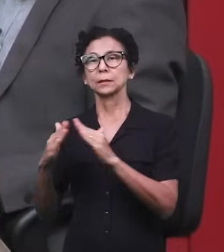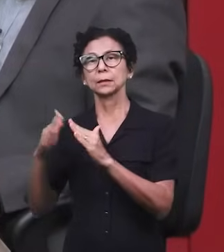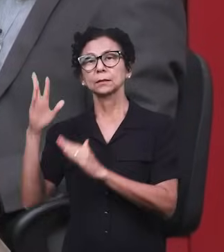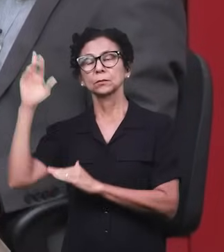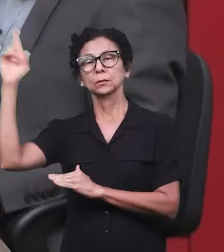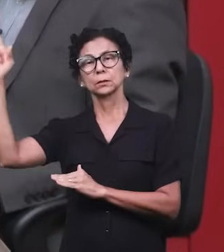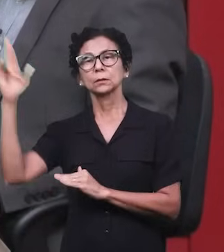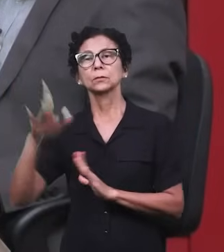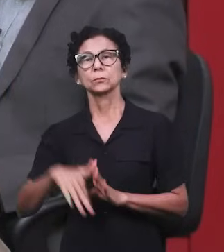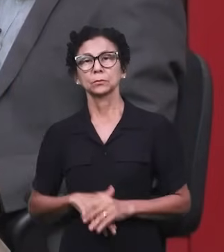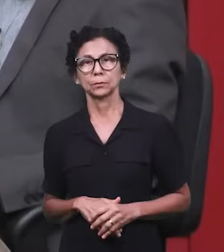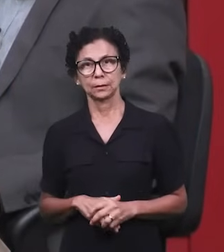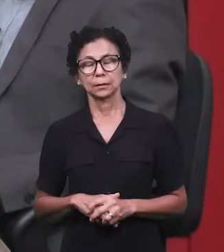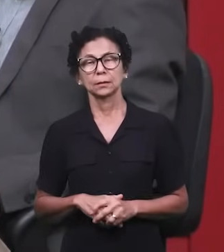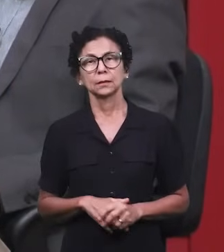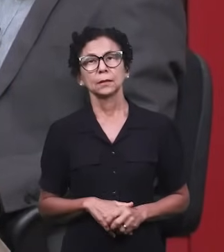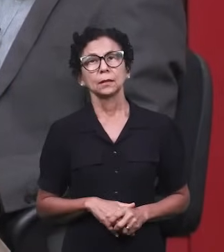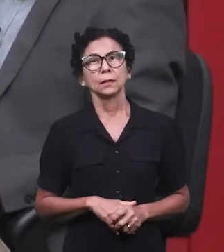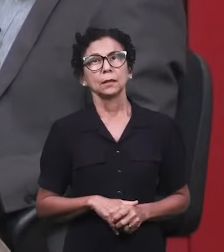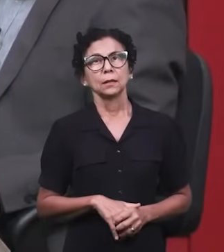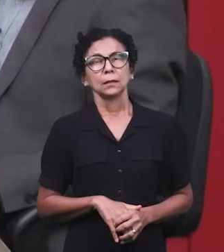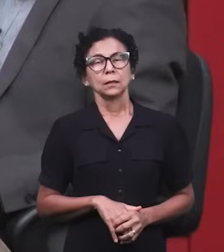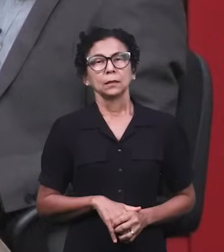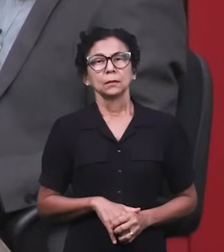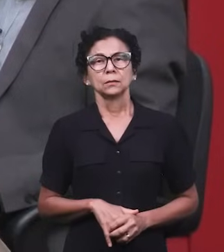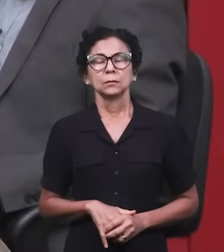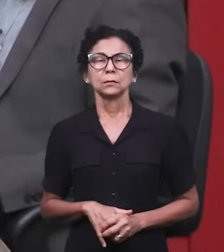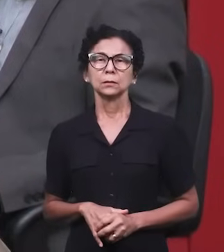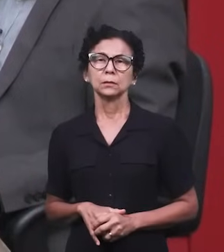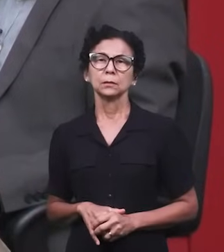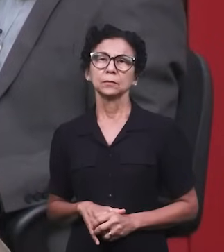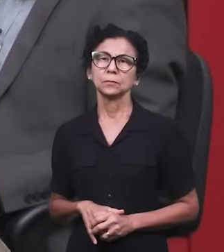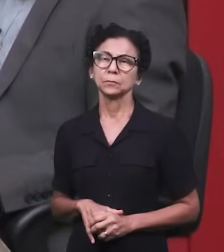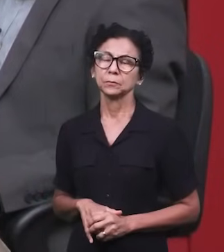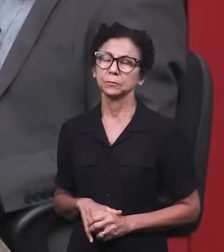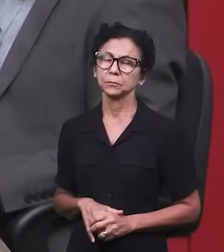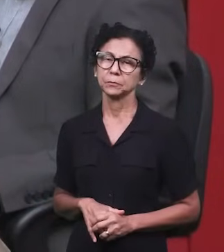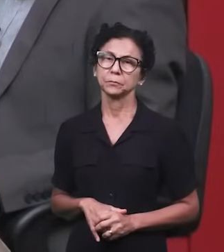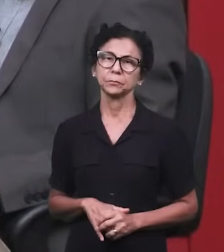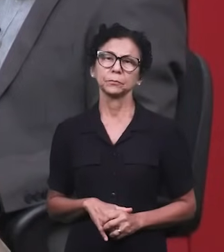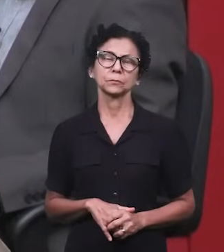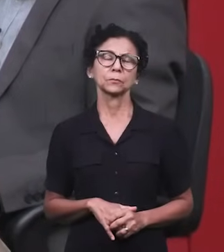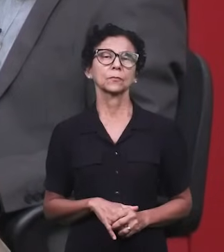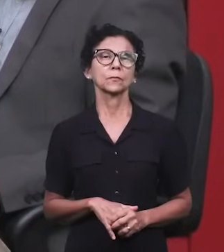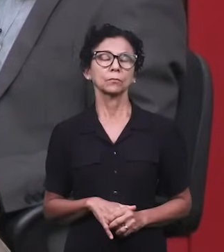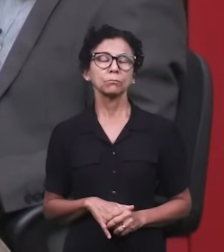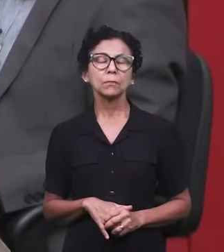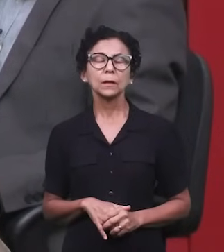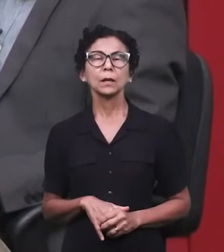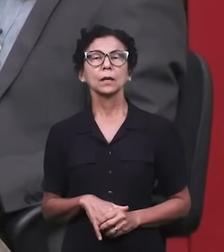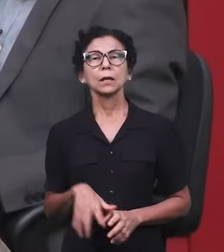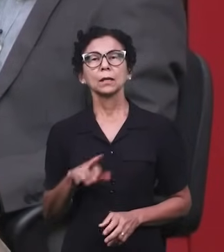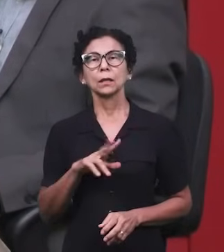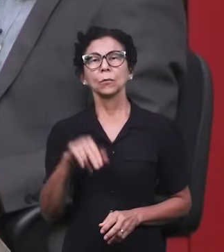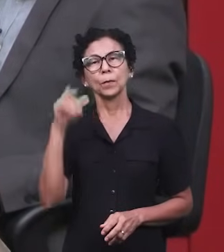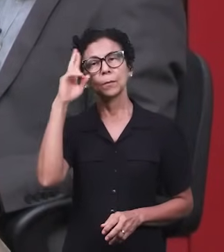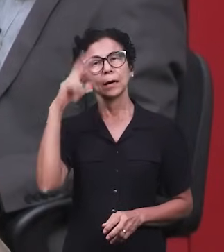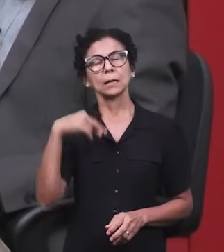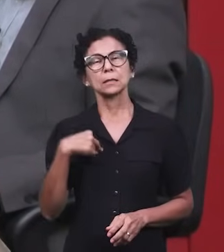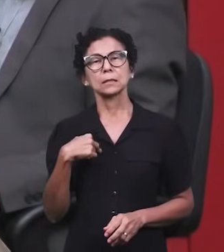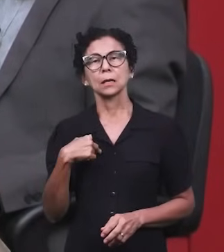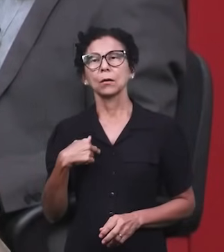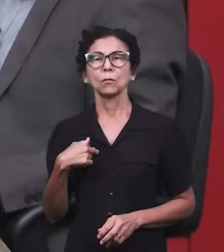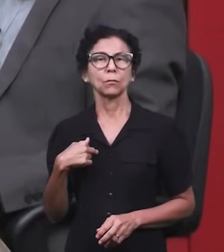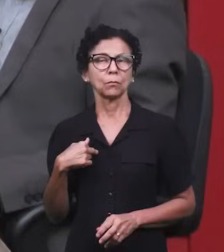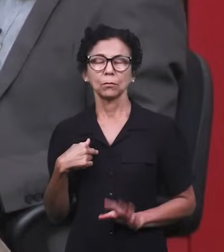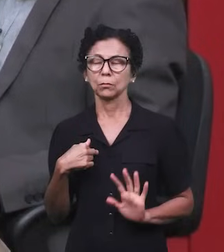Quer dizer, não é aquele que é melhor para mim, é aquele que é necessário para a tua adoração, né? Para ti, aquilo que você